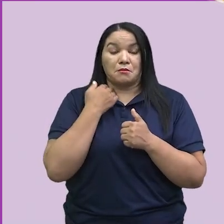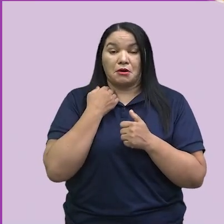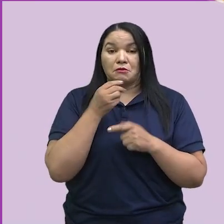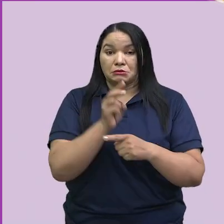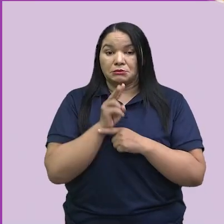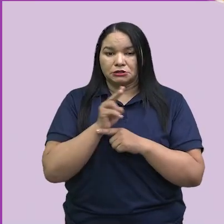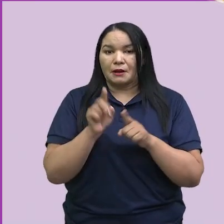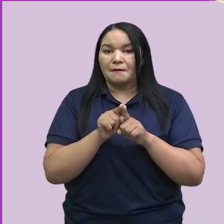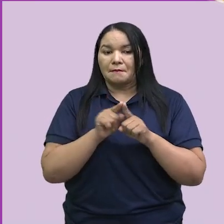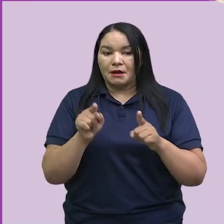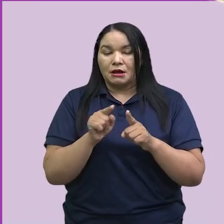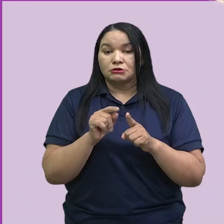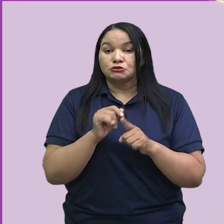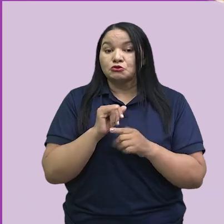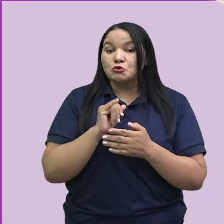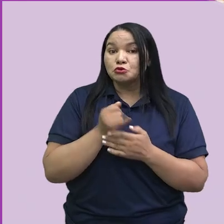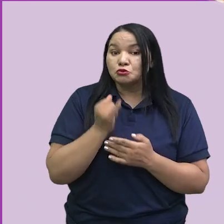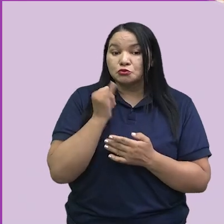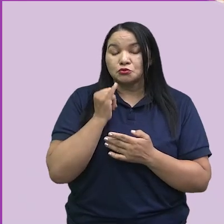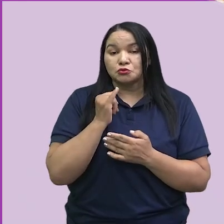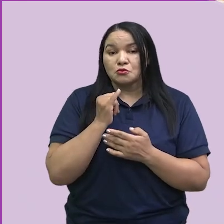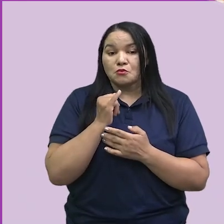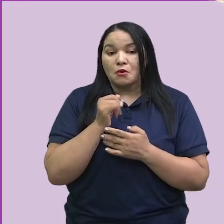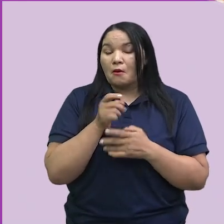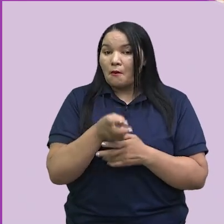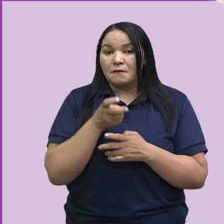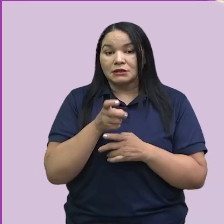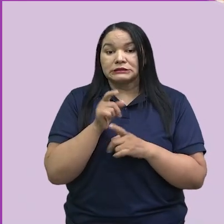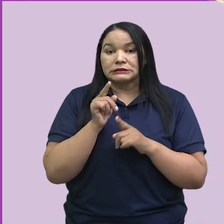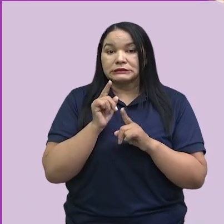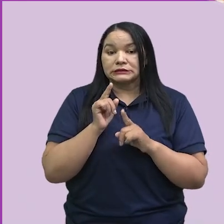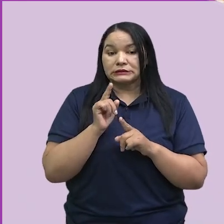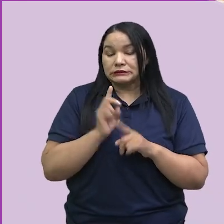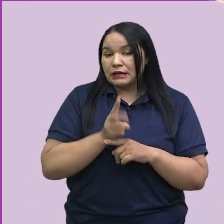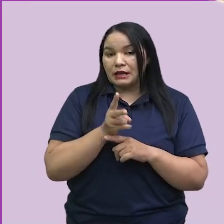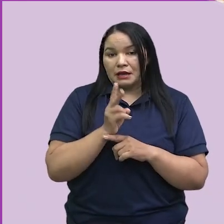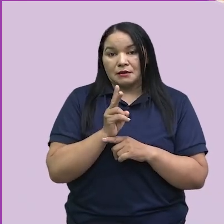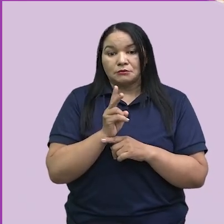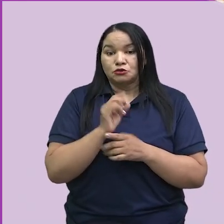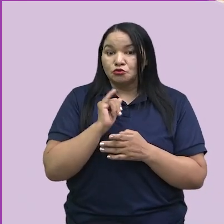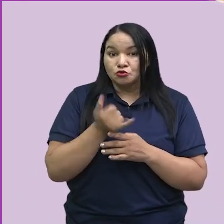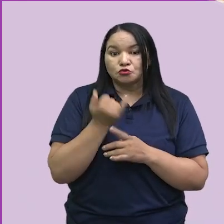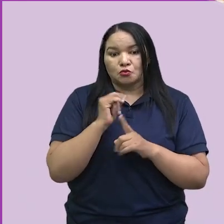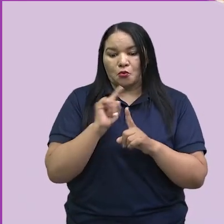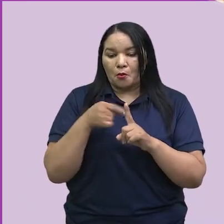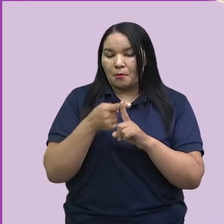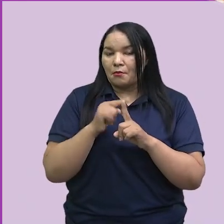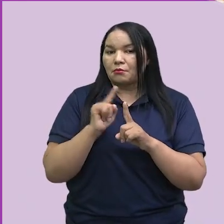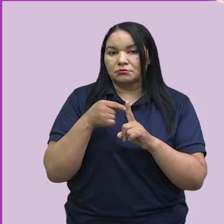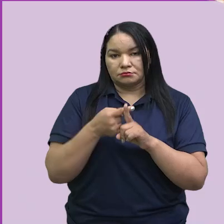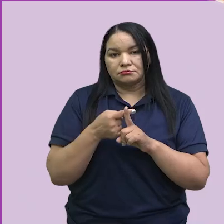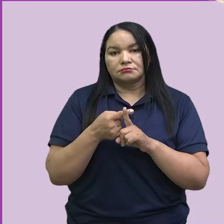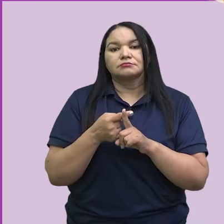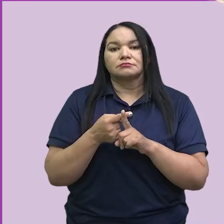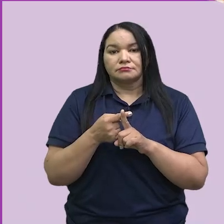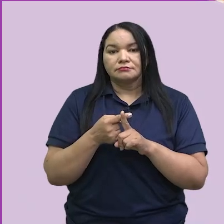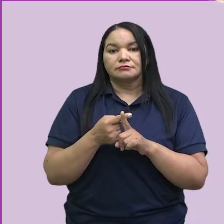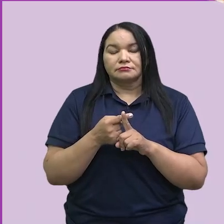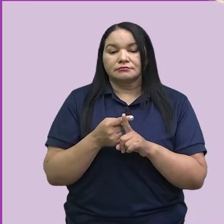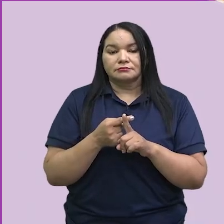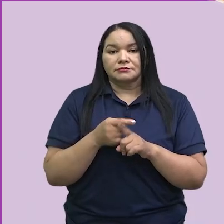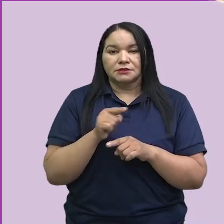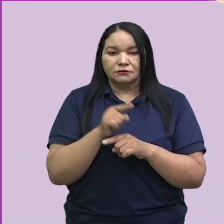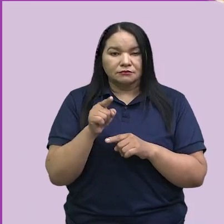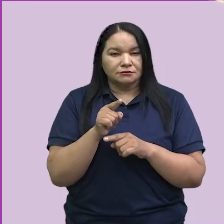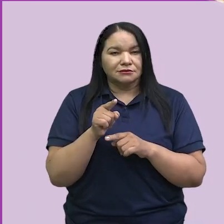emprestar, mas os juros cobrados ali no banco sempre serão juros compostos, ou seja, a chance